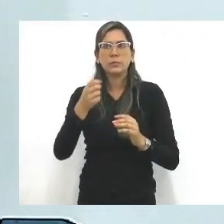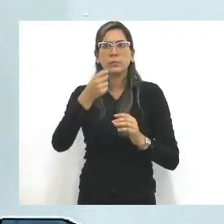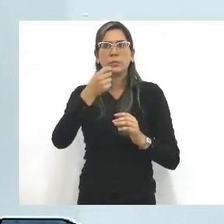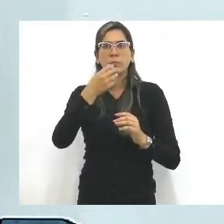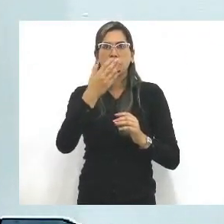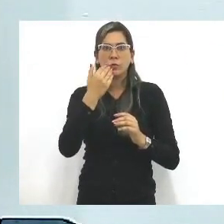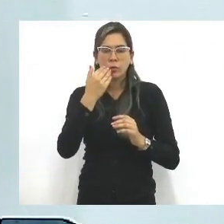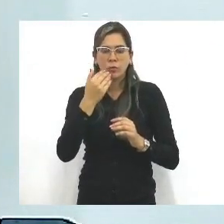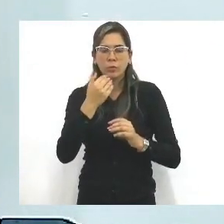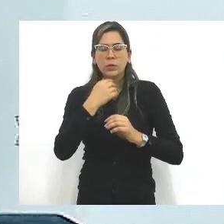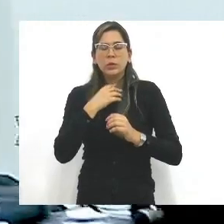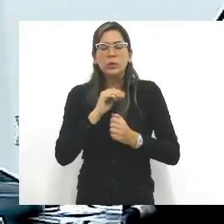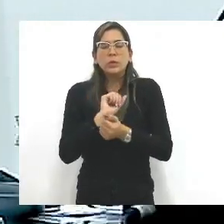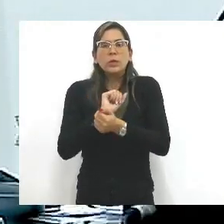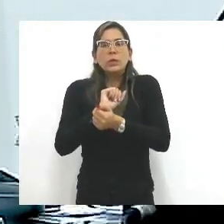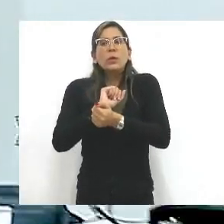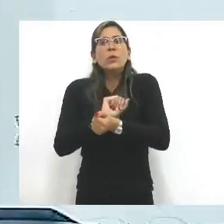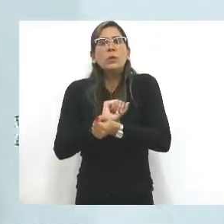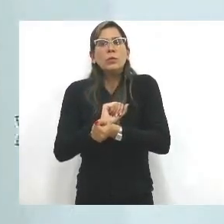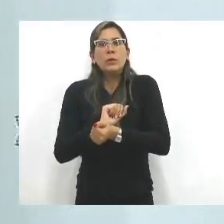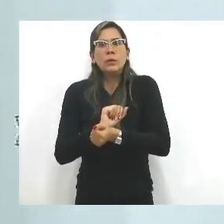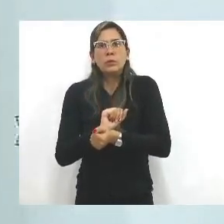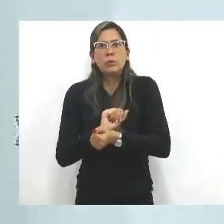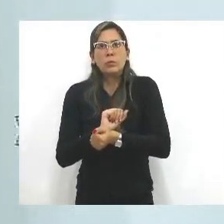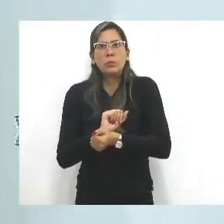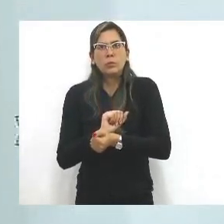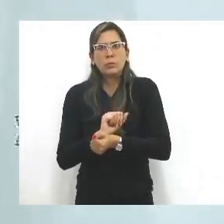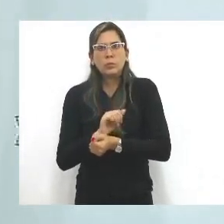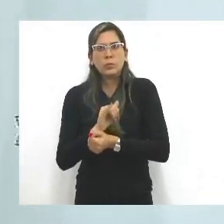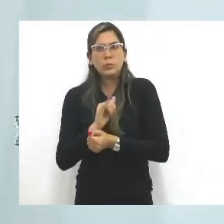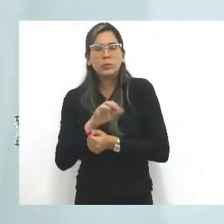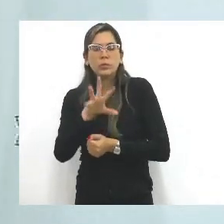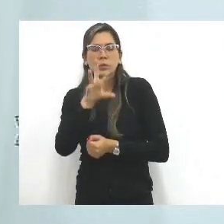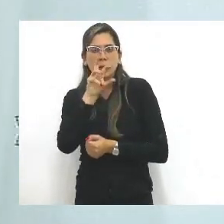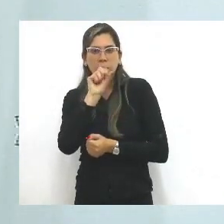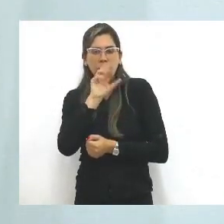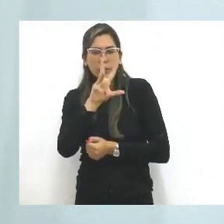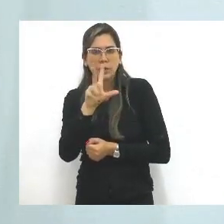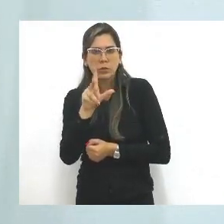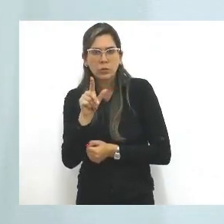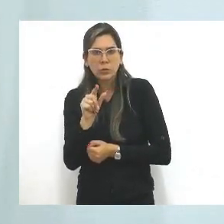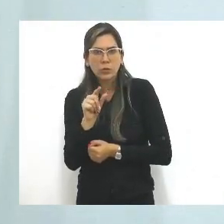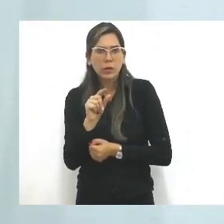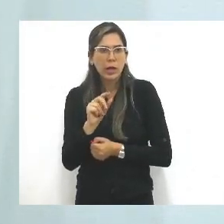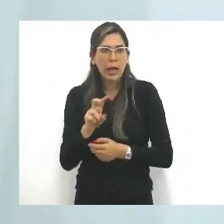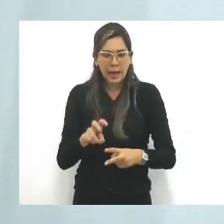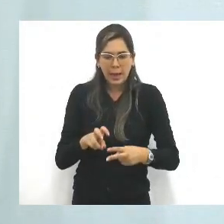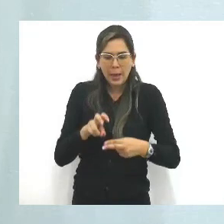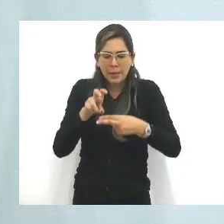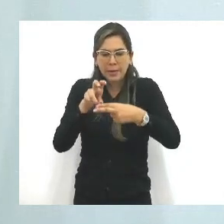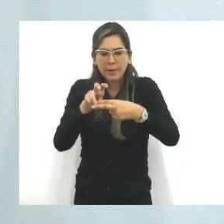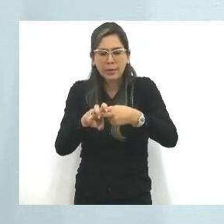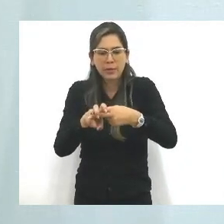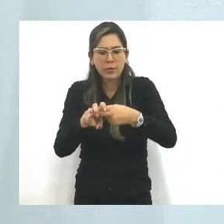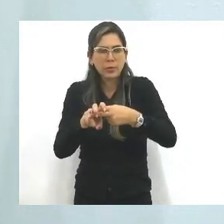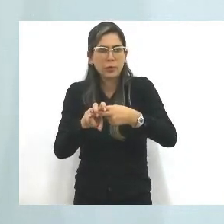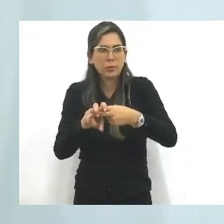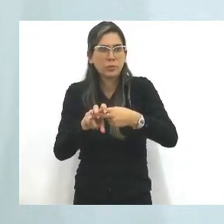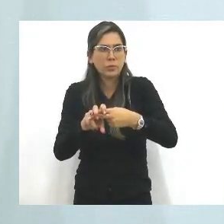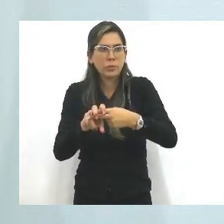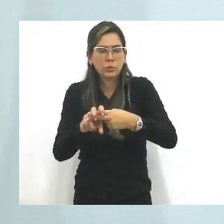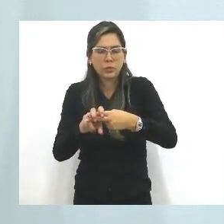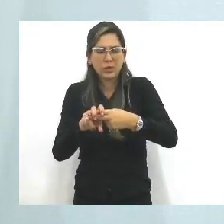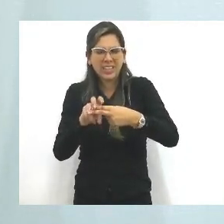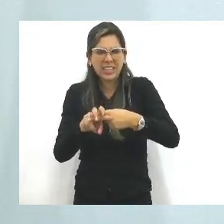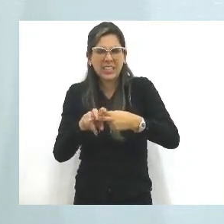sua totalidade, o que nós devemos fazer? Imaginem vocês aquela cadeira com assento e encosto